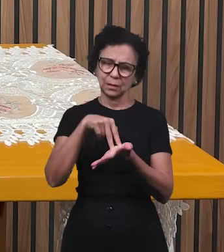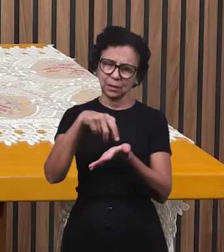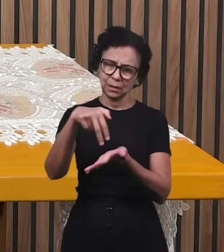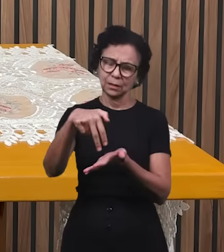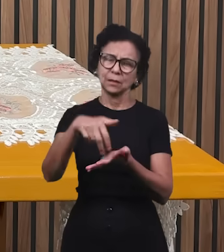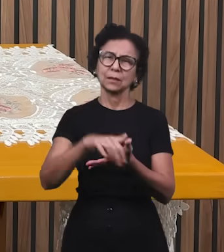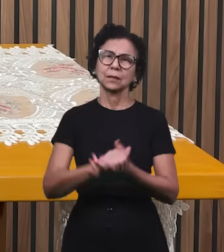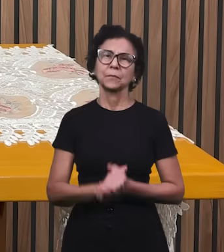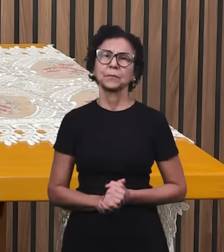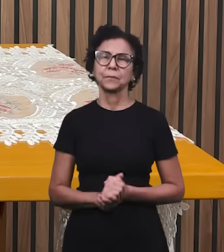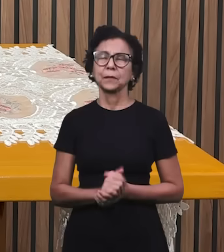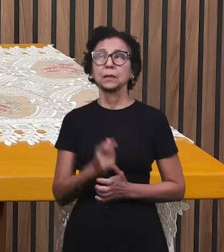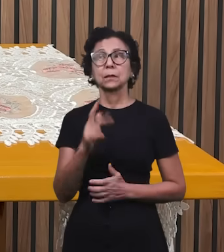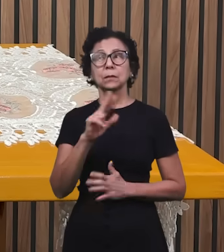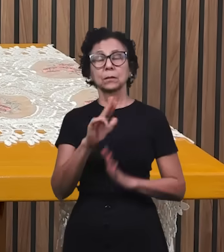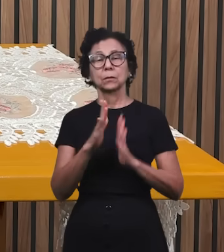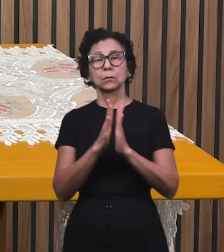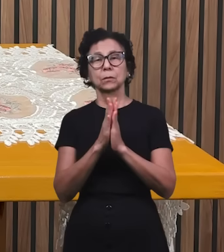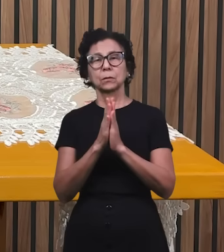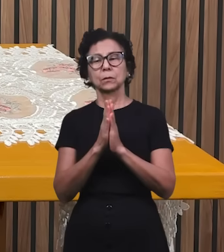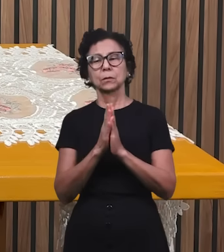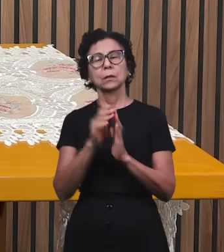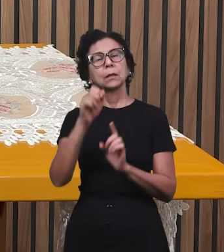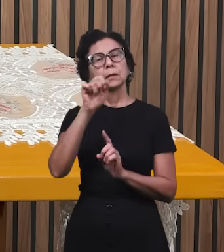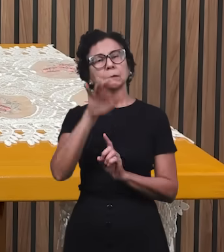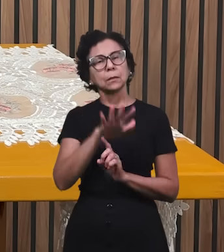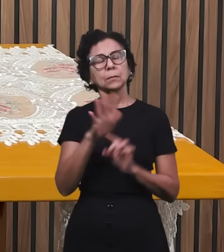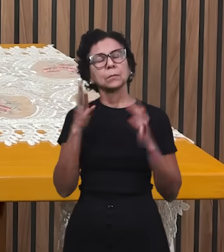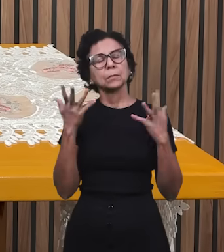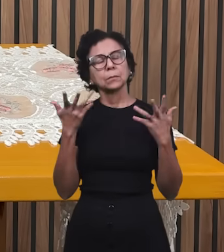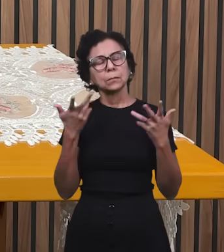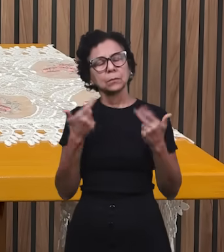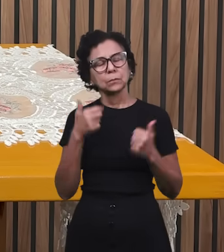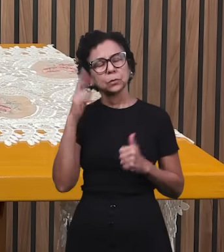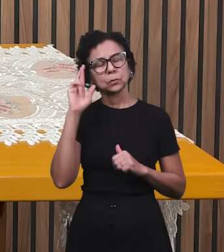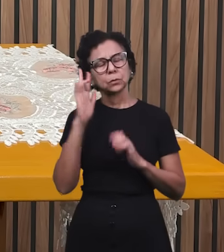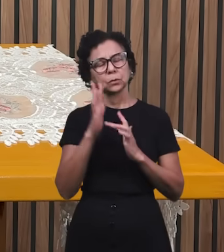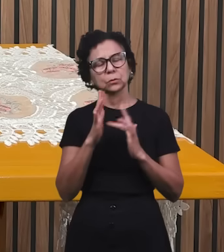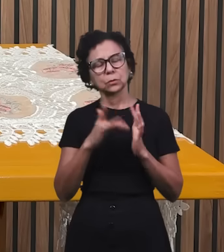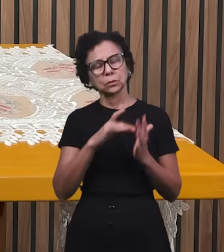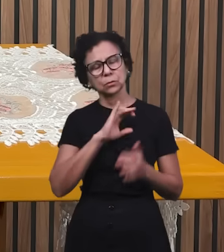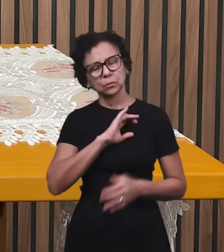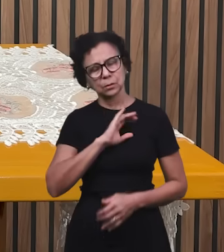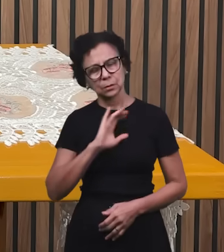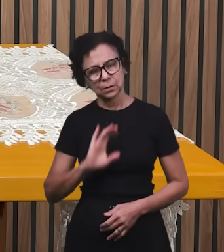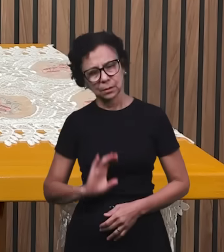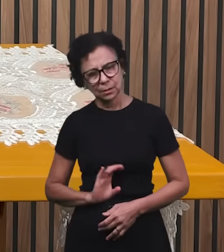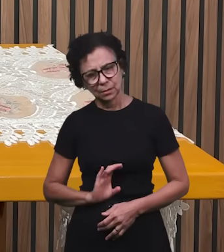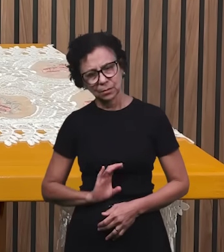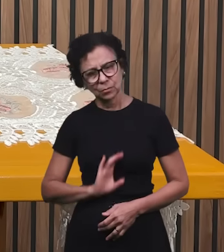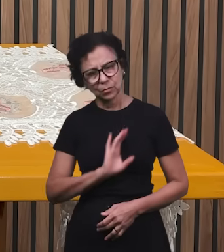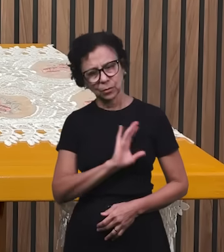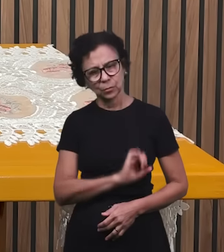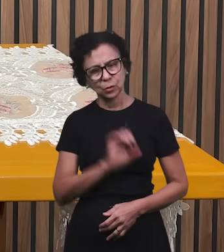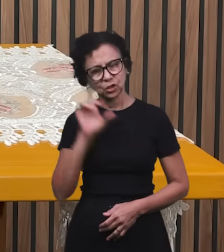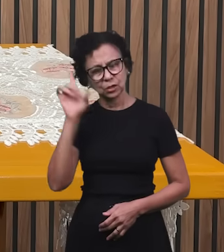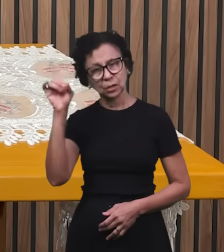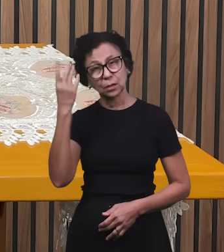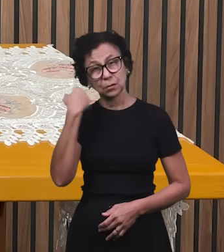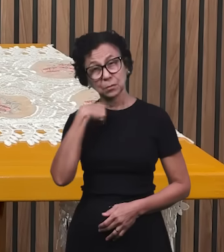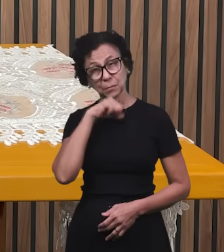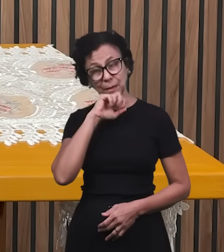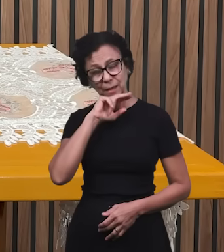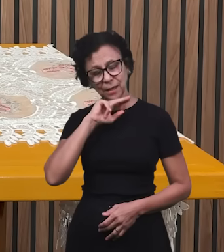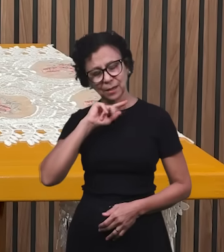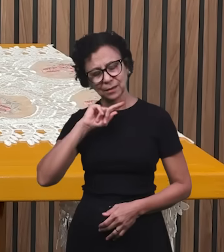por isso e em teu nome dizemos que a graça maravilhosa do Senhor Jesus Cristo, o amor de Deus, o